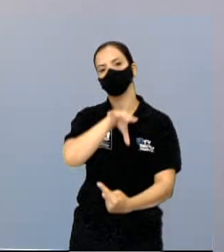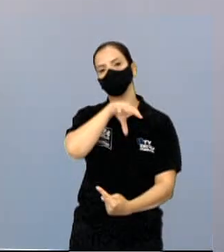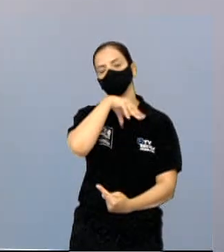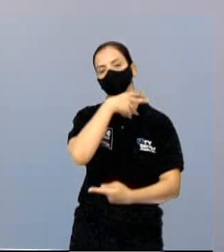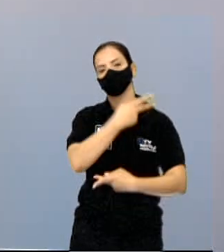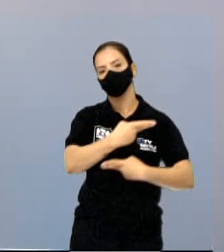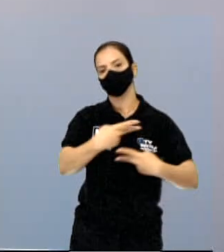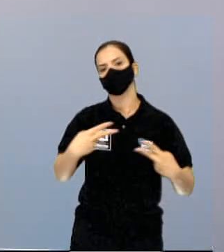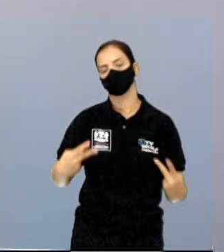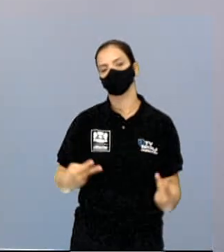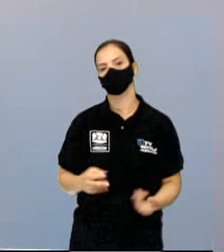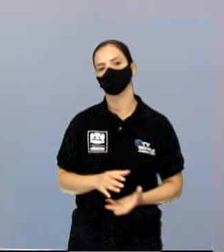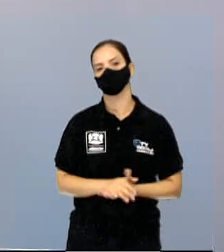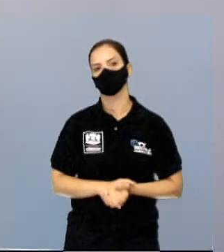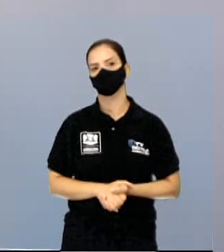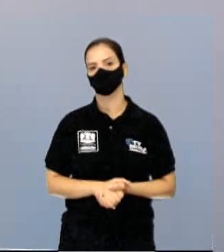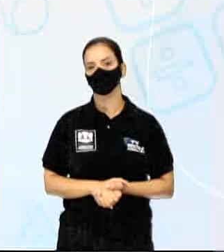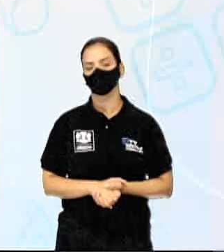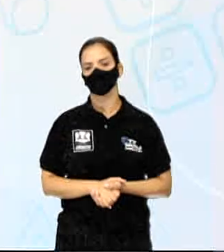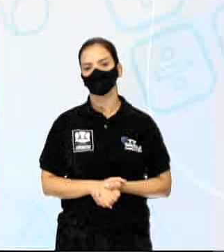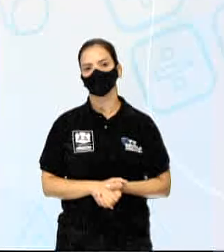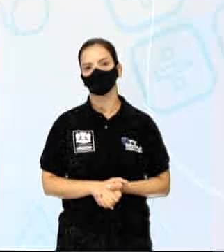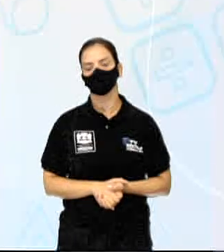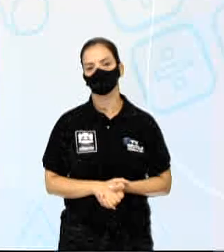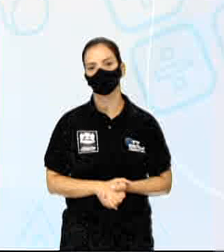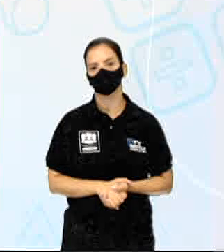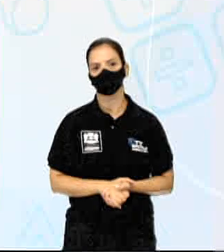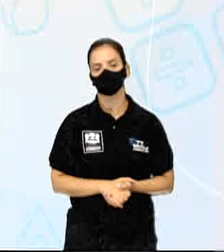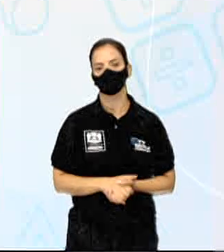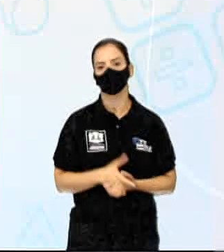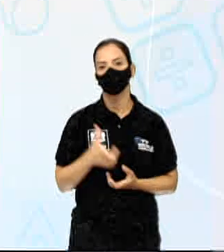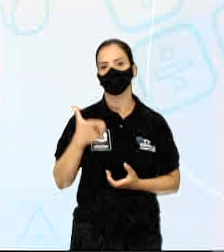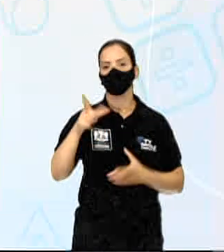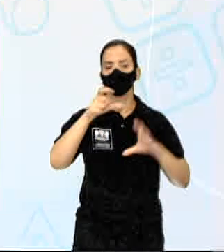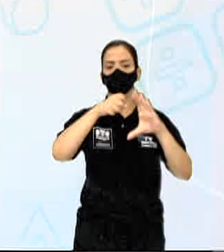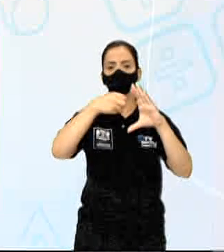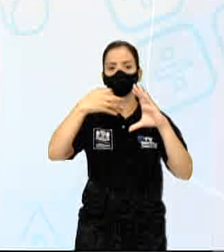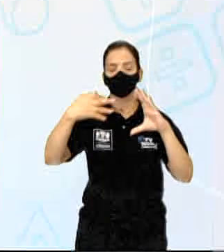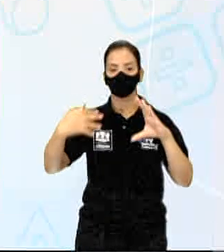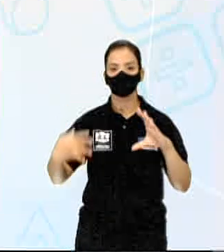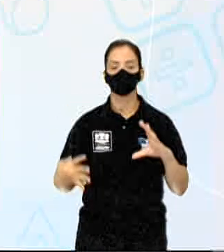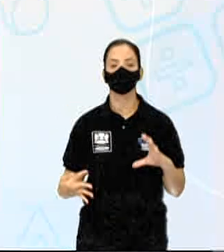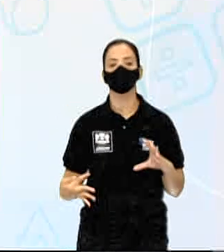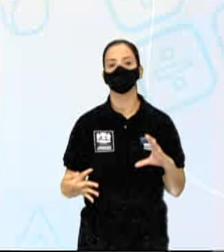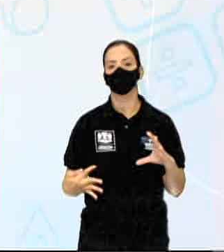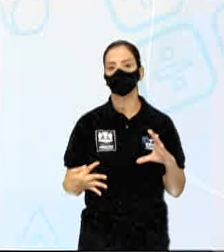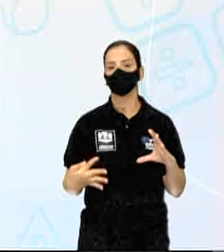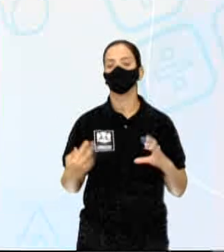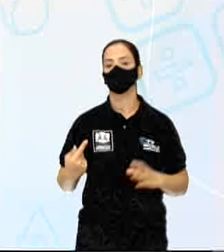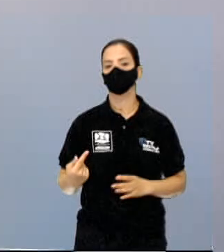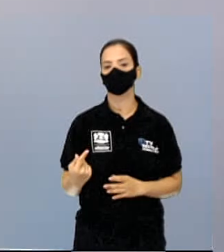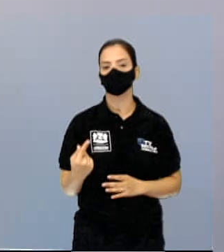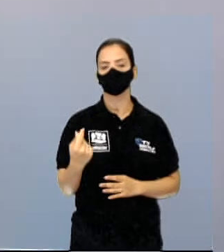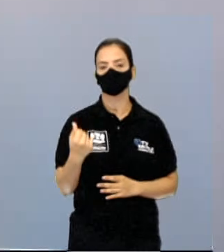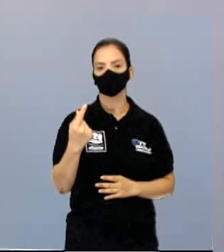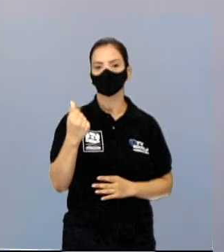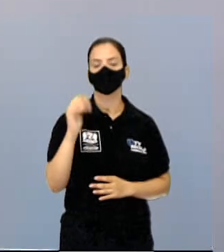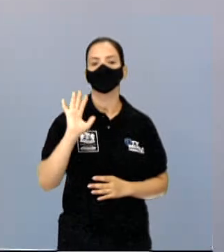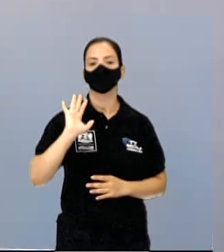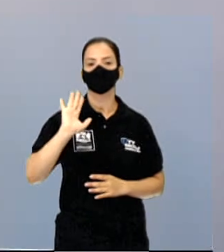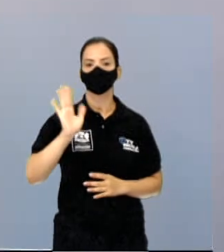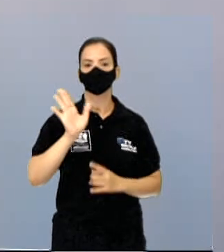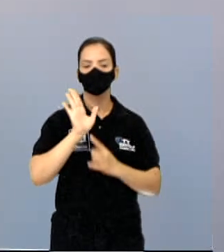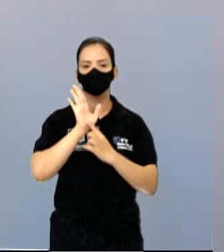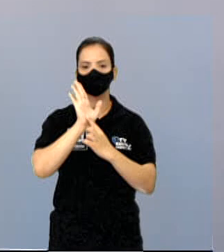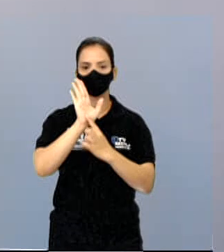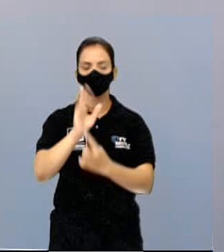representação animal, tá? Um outro aspecto interessante também é a questão da economia. Como eu já adiantei para